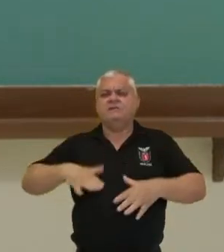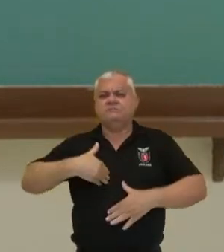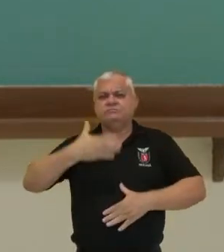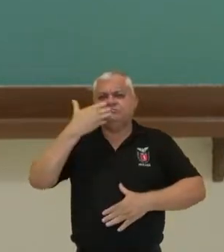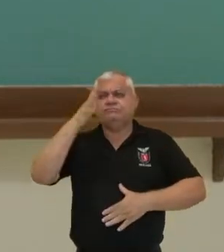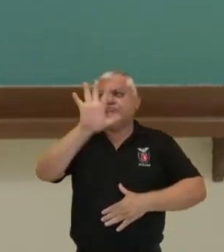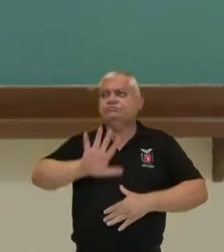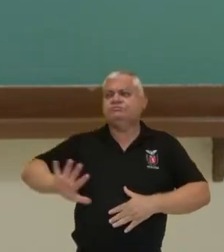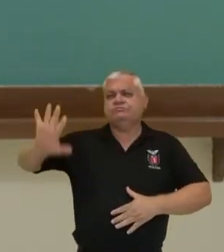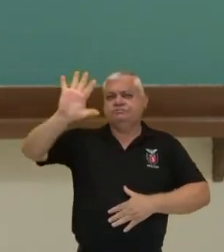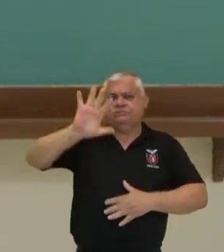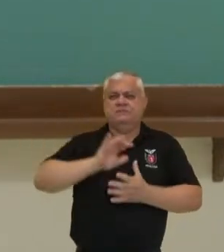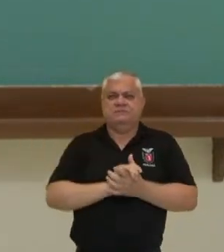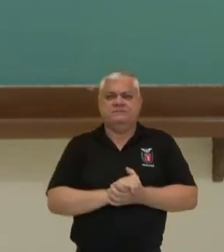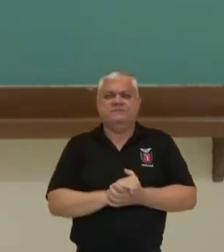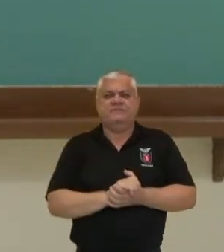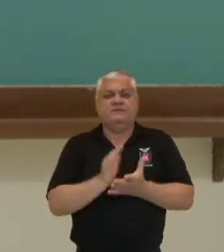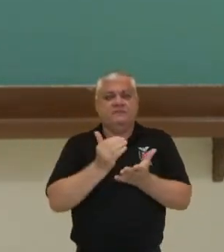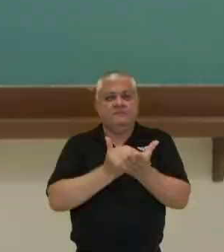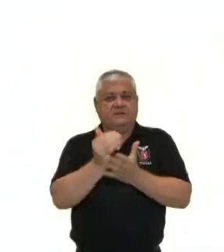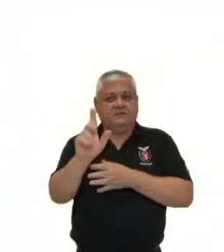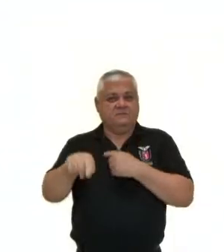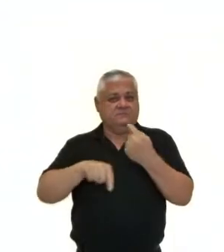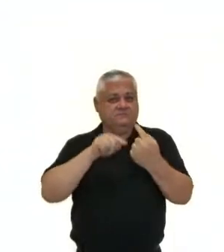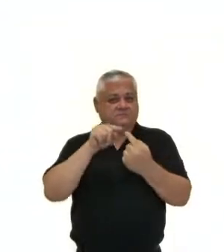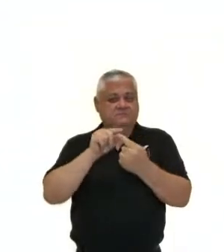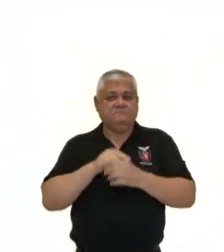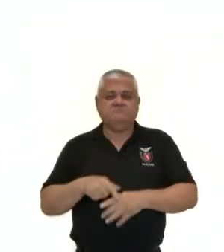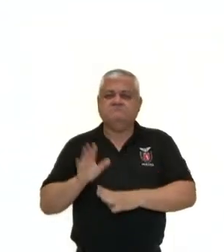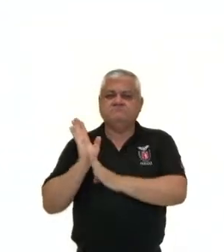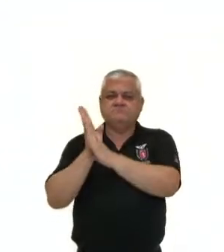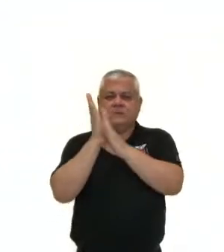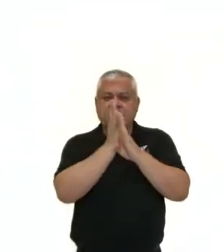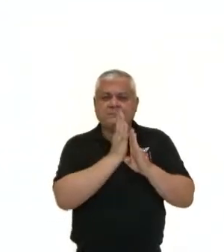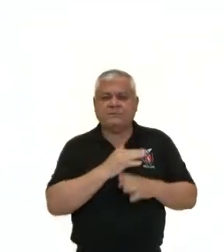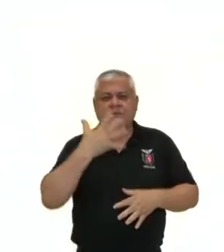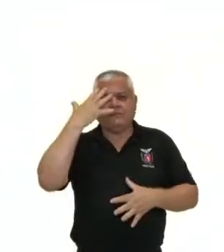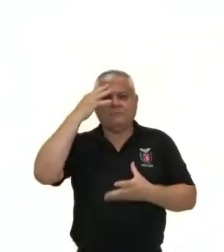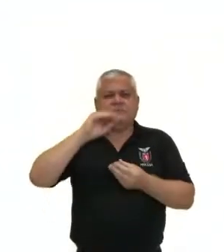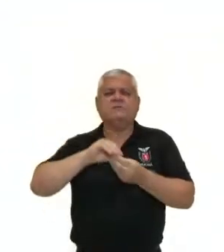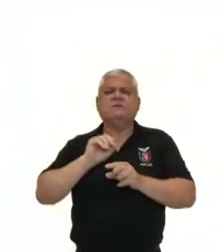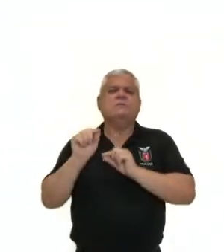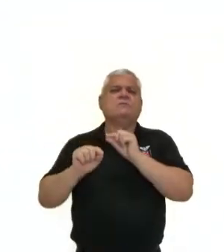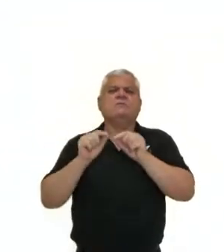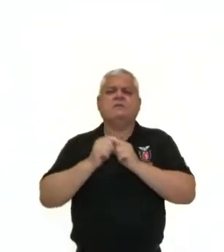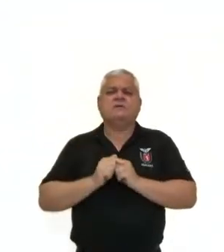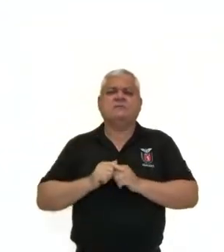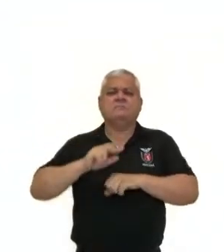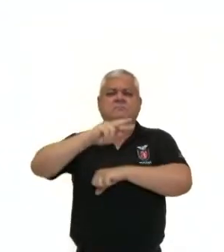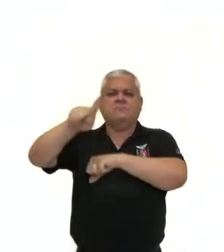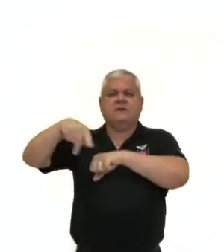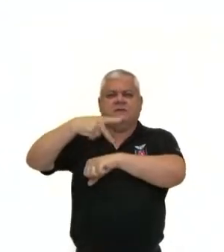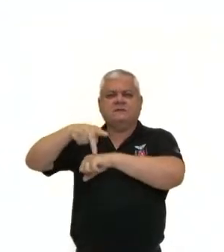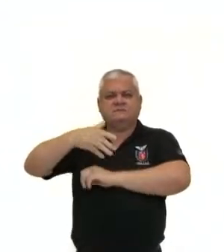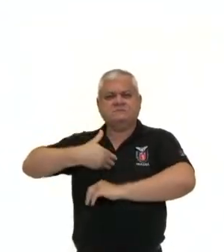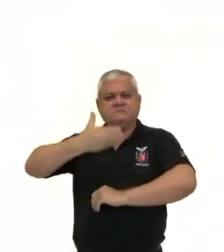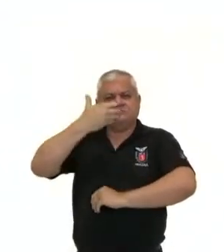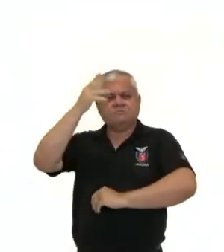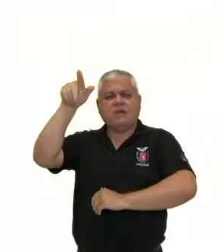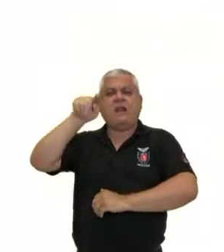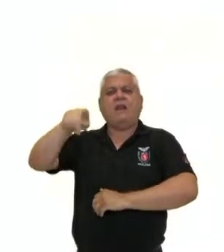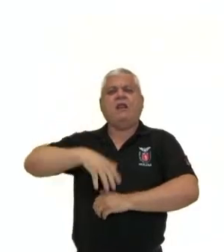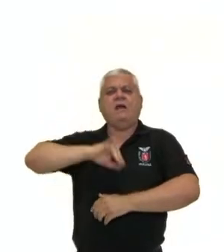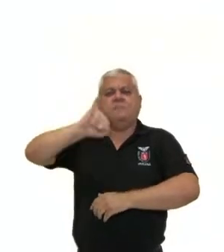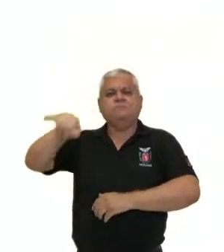vamos começar o objetivo do nos ao identificar e compreender as questões que envolvem Oriente Médio sua extração